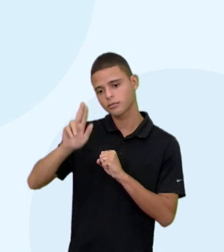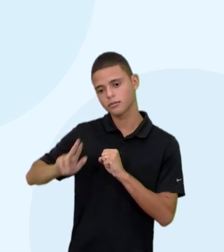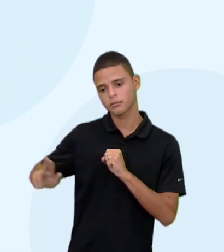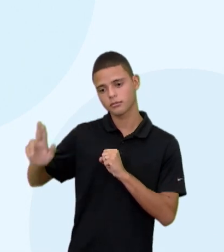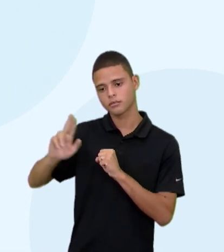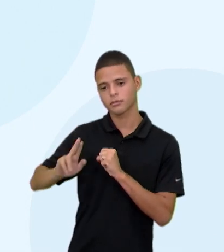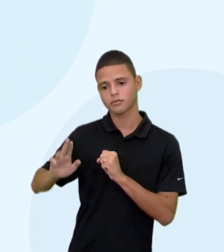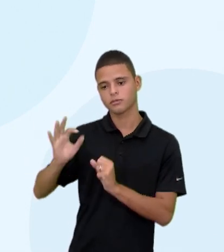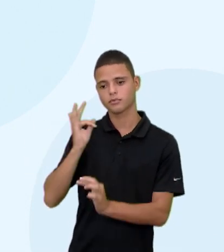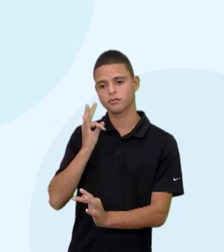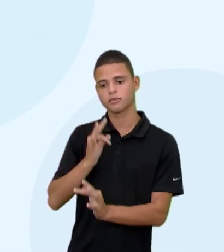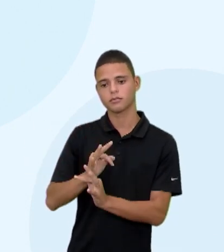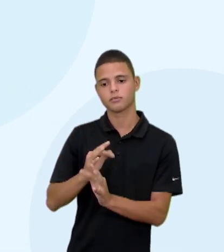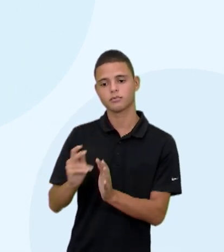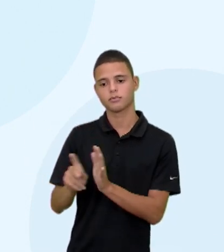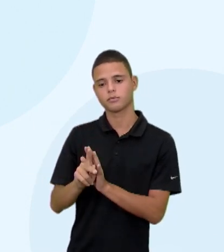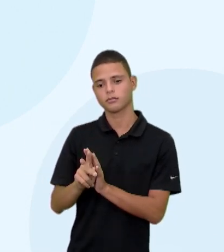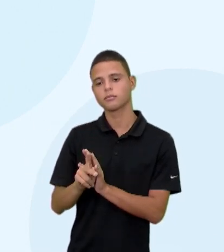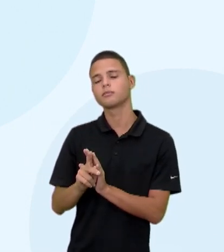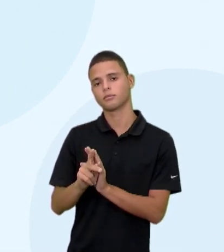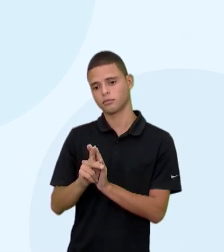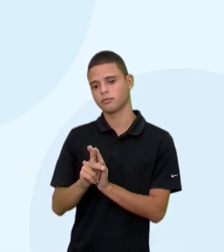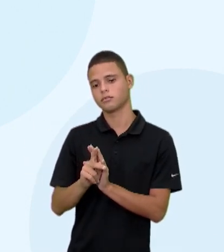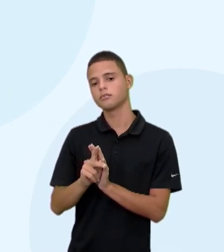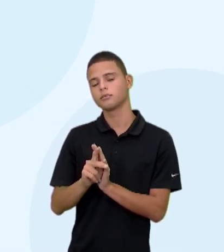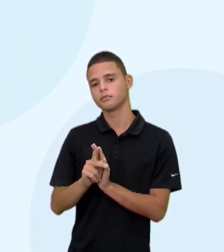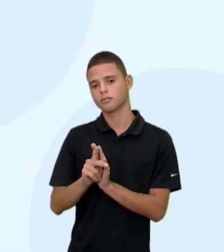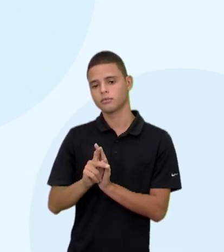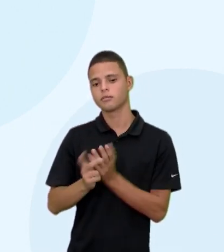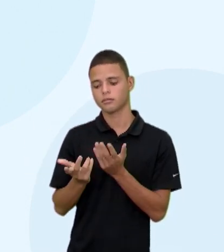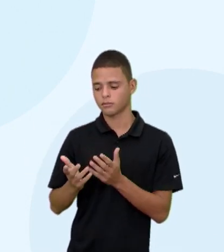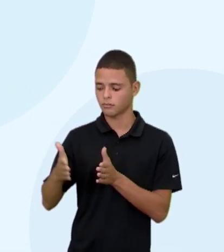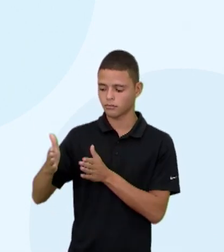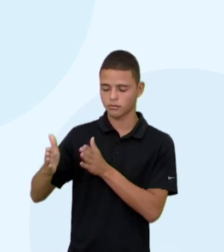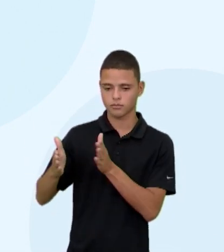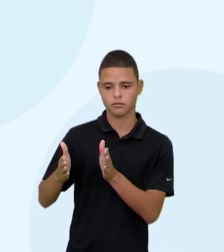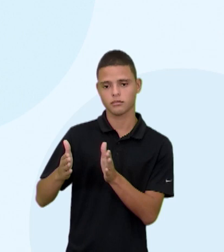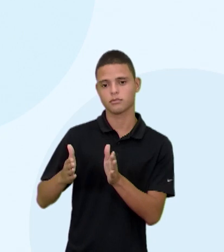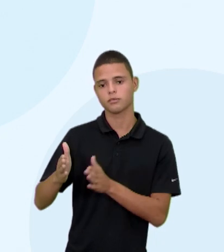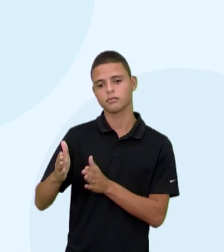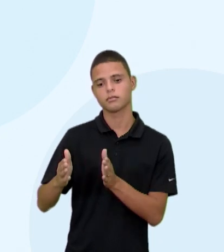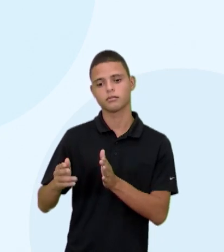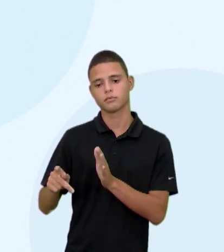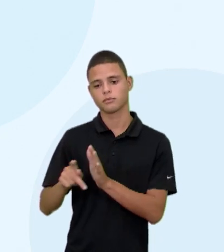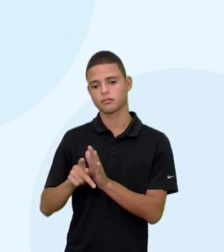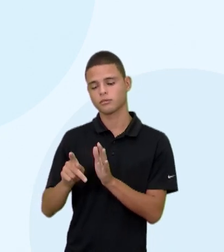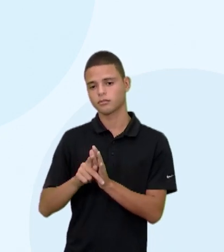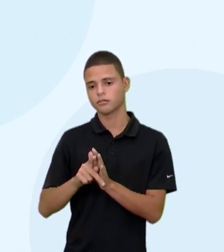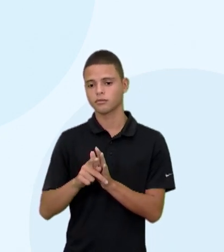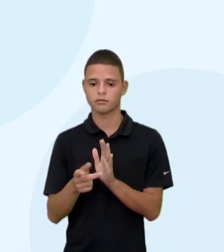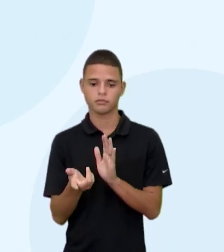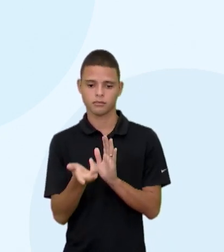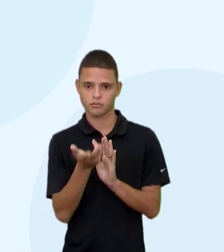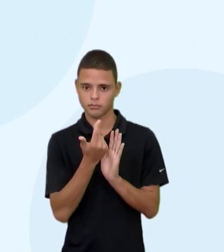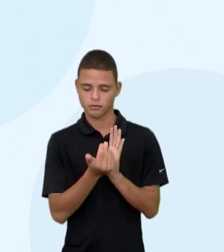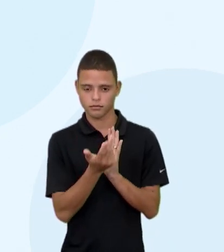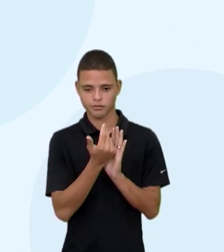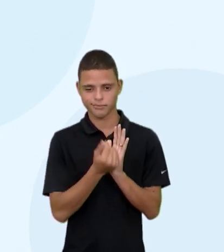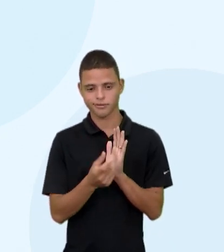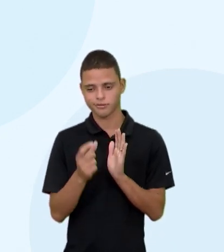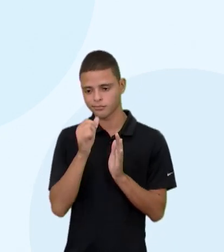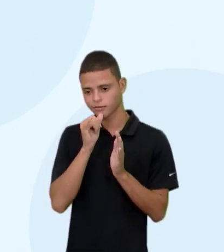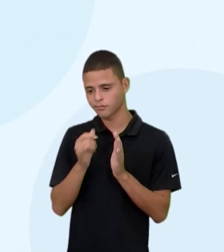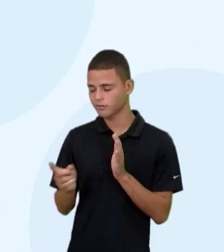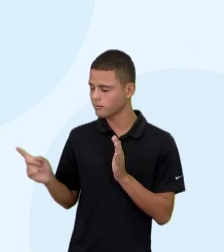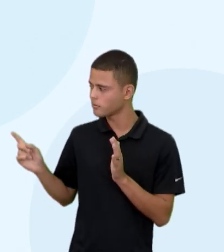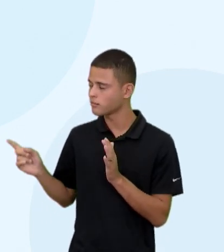evidência física de um horizonte marcador para uma época do Antropoceno, que aí mostra uma estratigrafia, né, que a gente já estudou